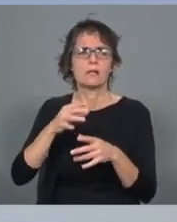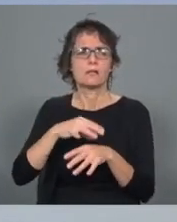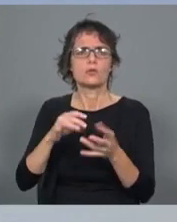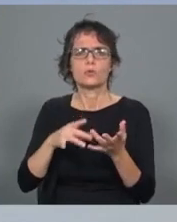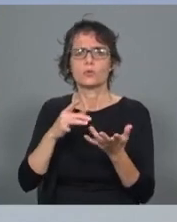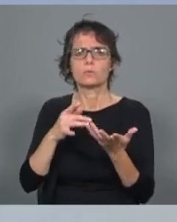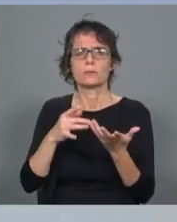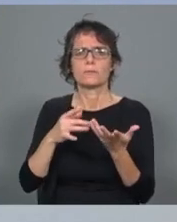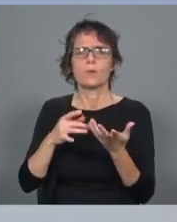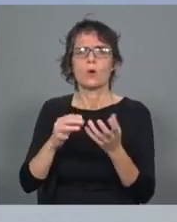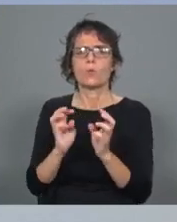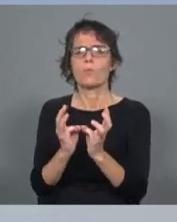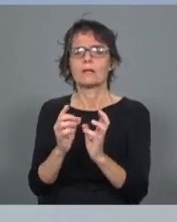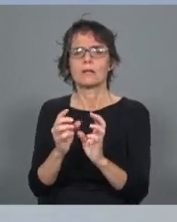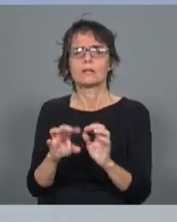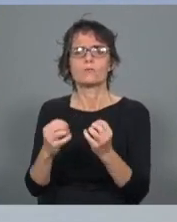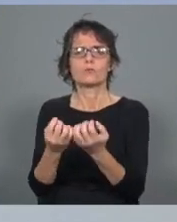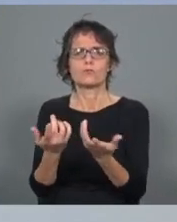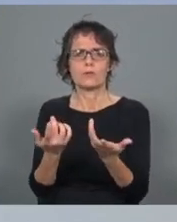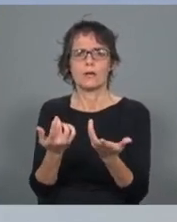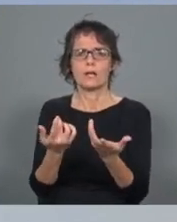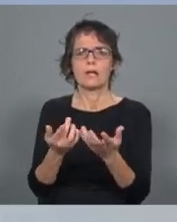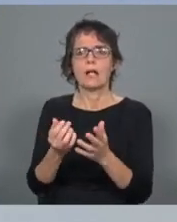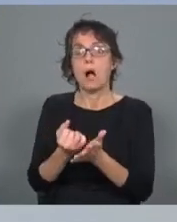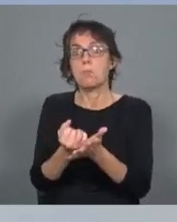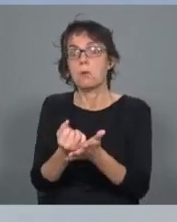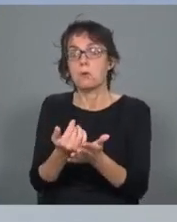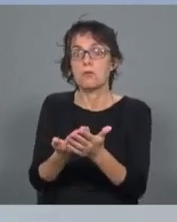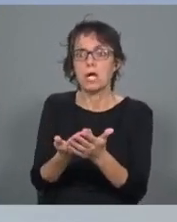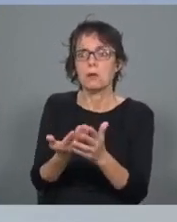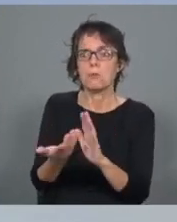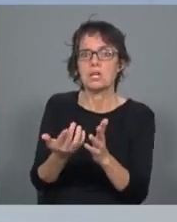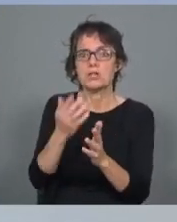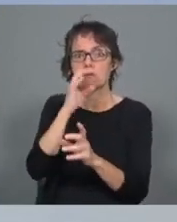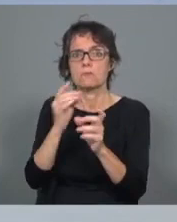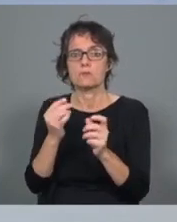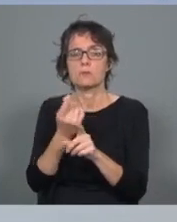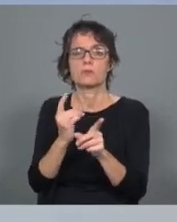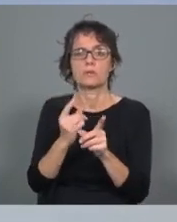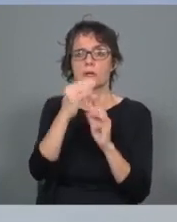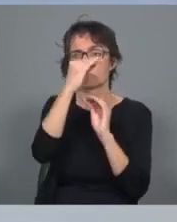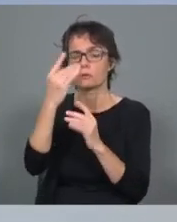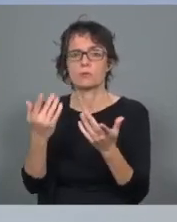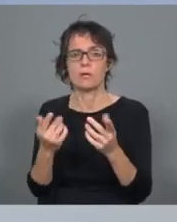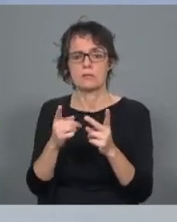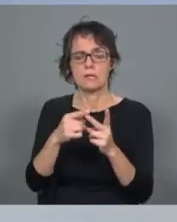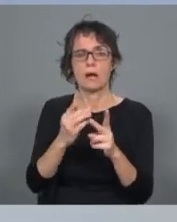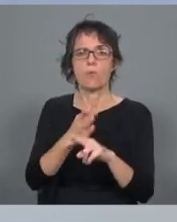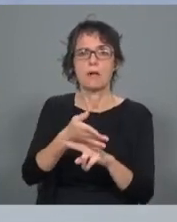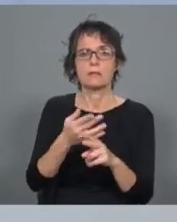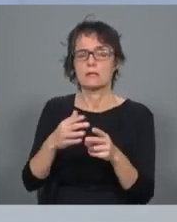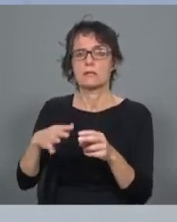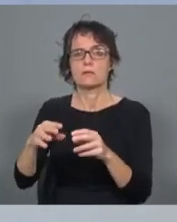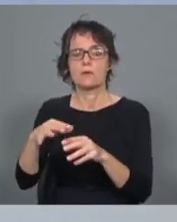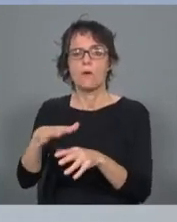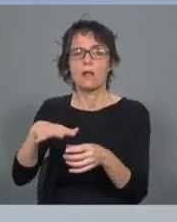sempre funcionam ou nem todos conseguem entrar nesse elevador, que é a educação, que é o acesso a determinadas